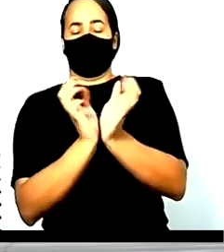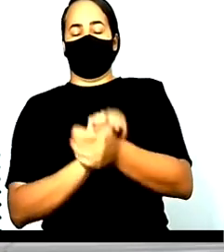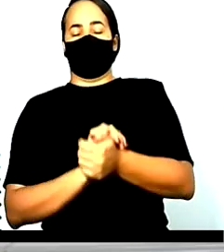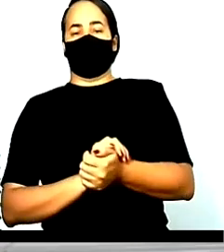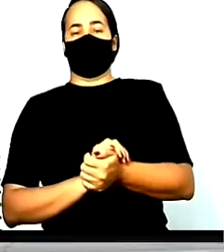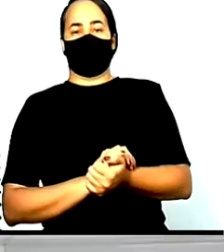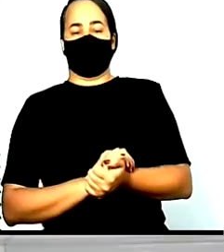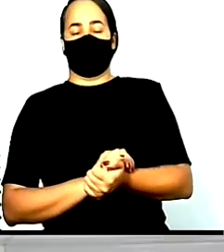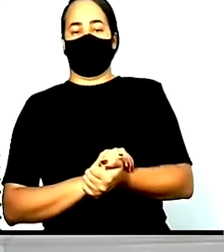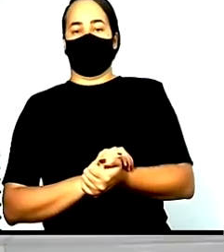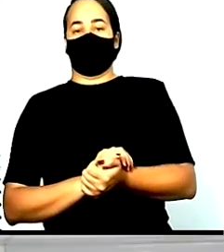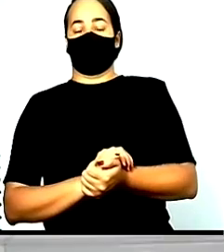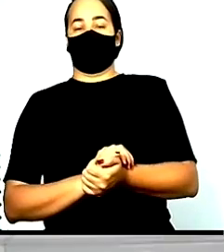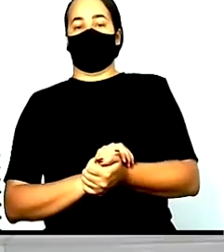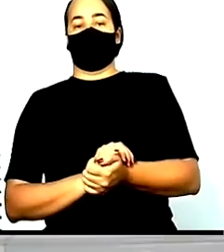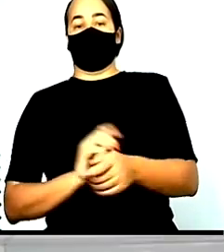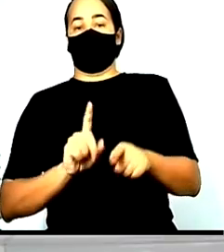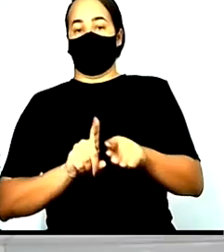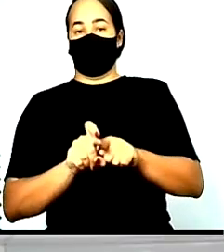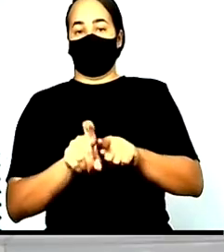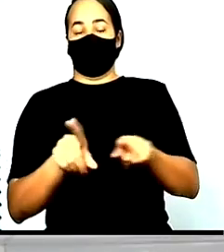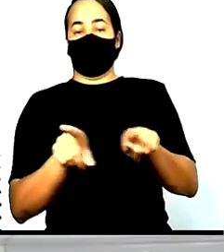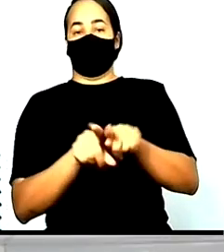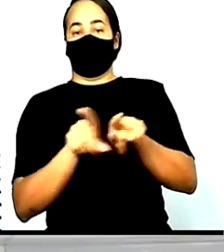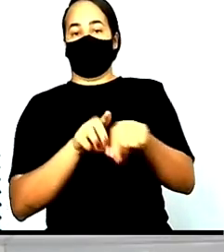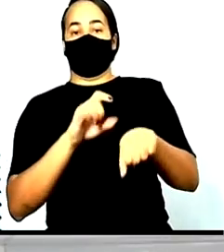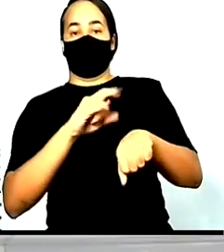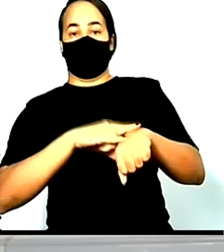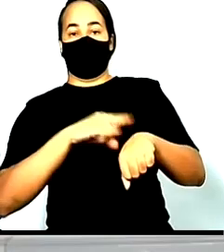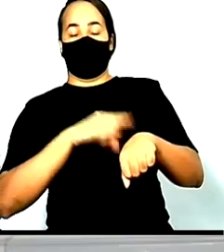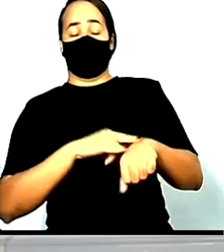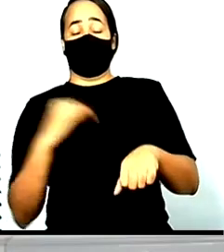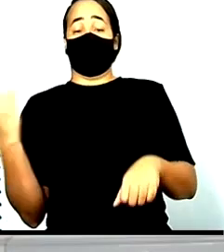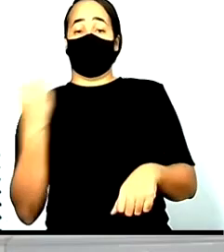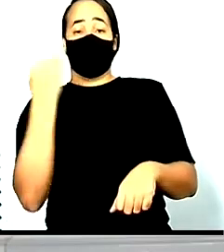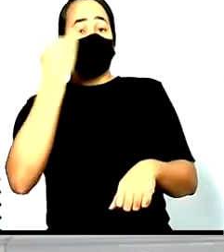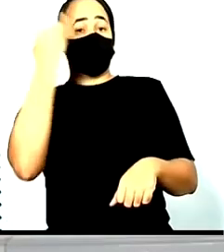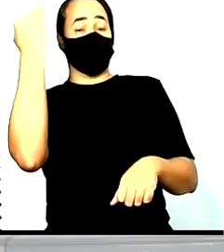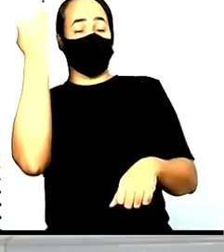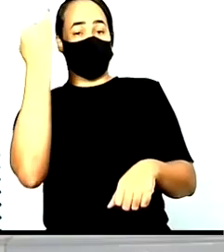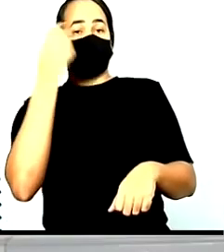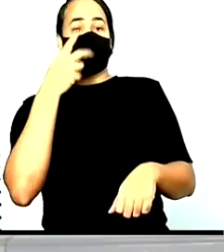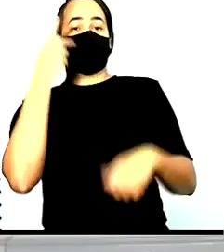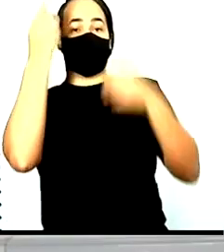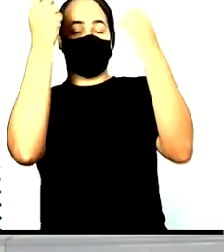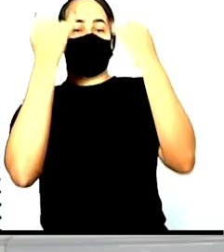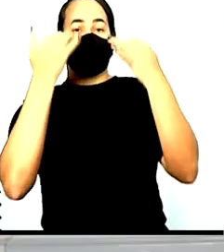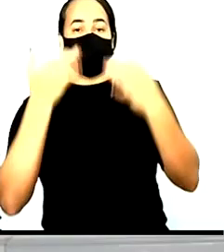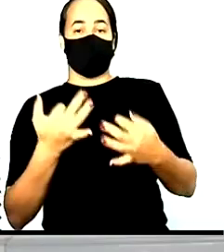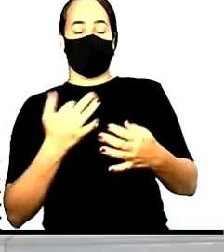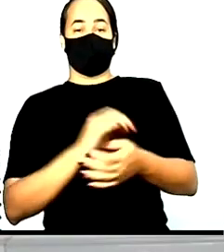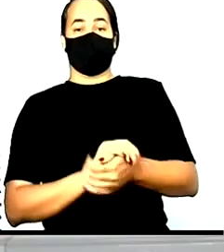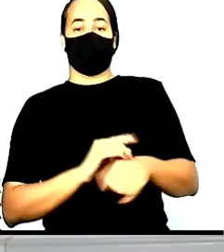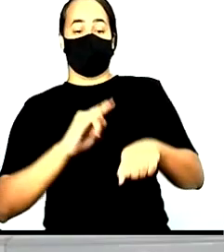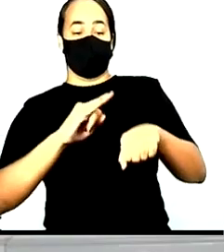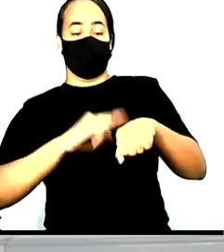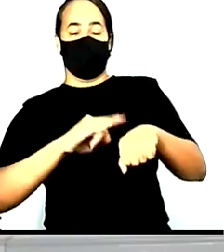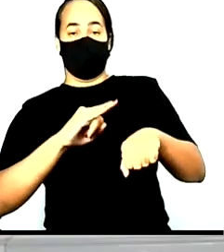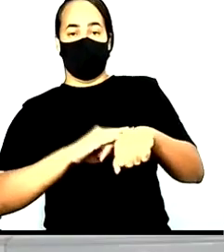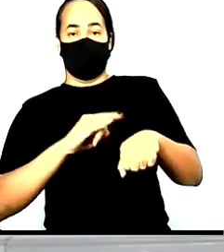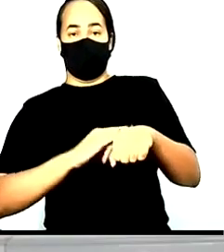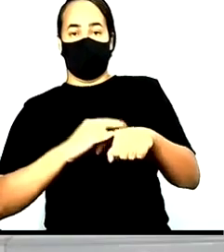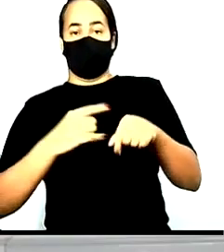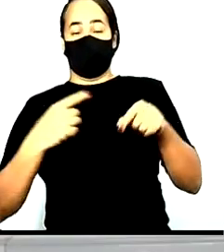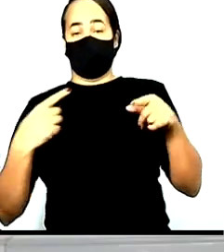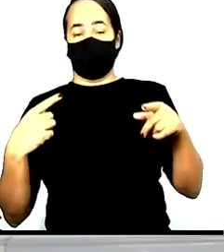urina. É importante a gente ressaltar que urina e esperma nunca vão ser eliminados ao mesmo